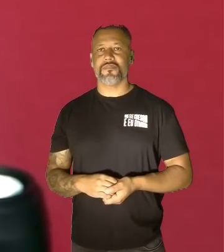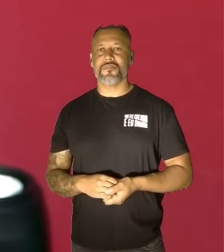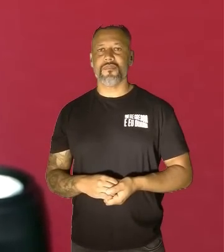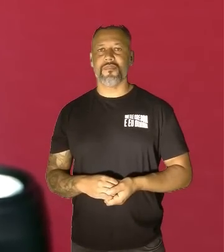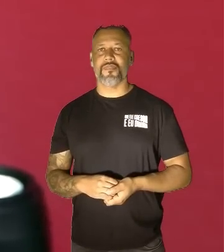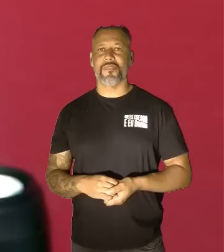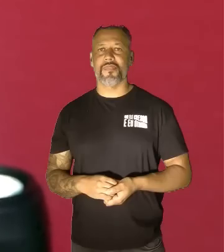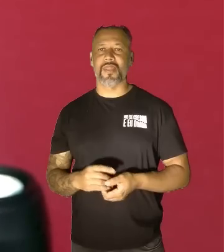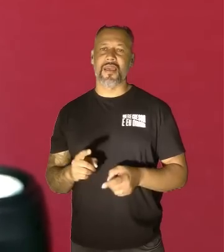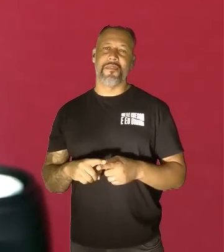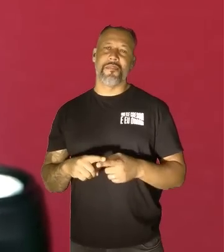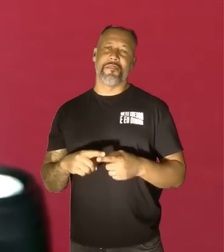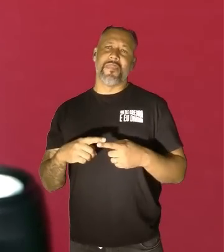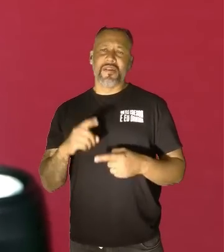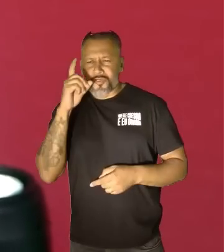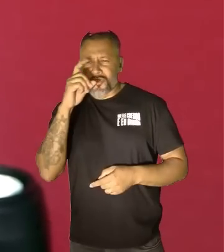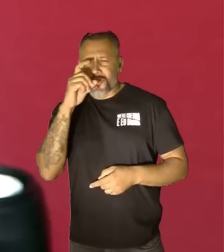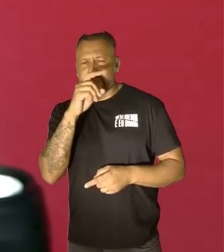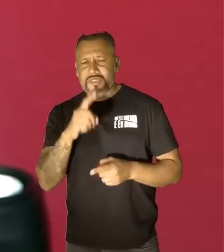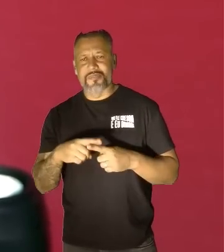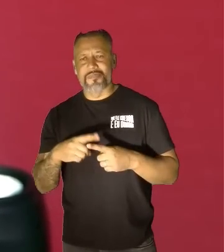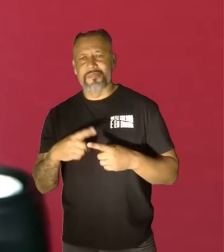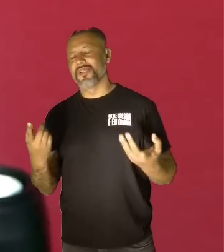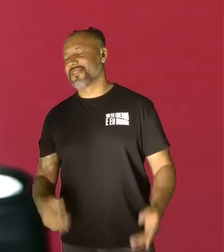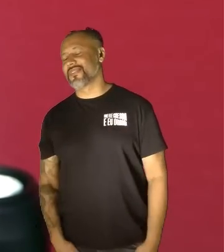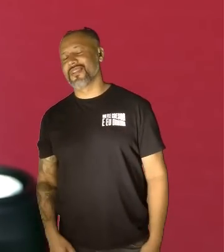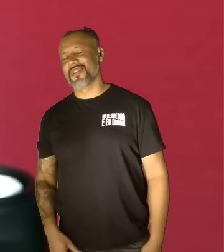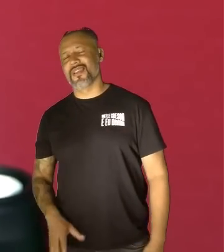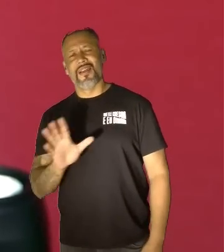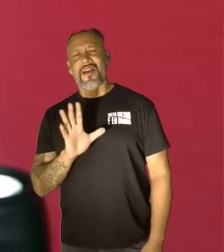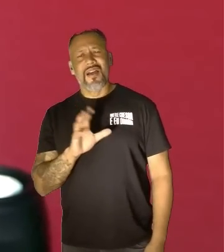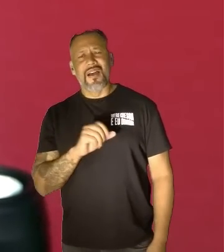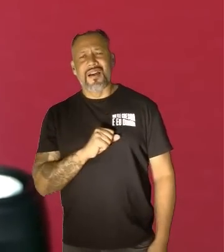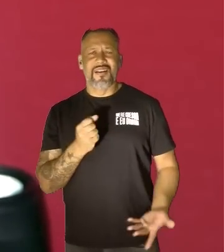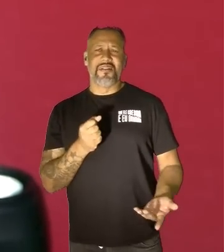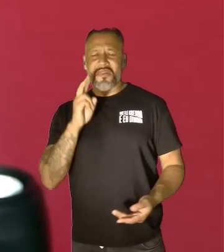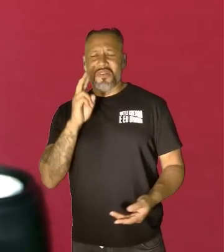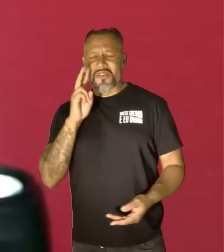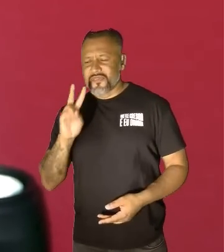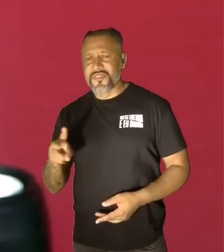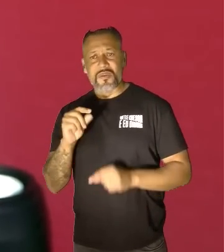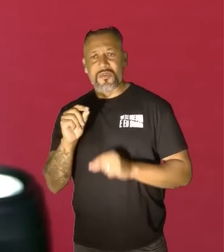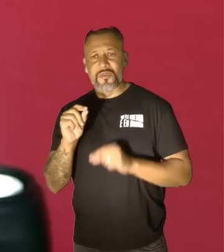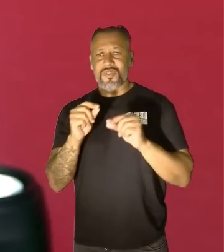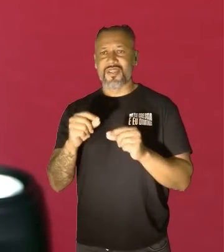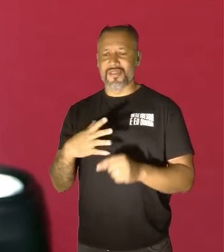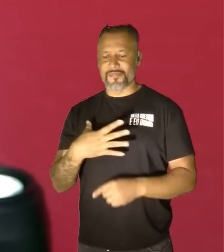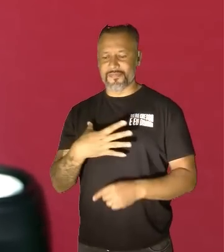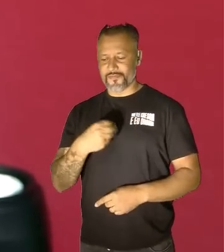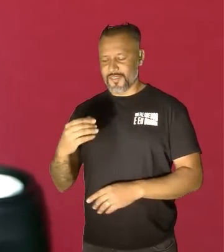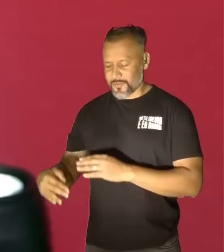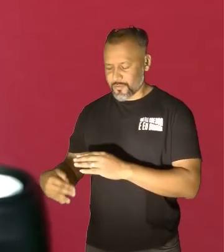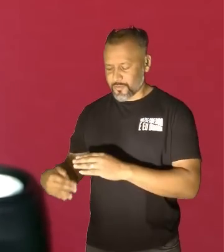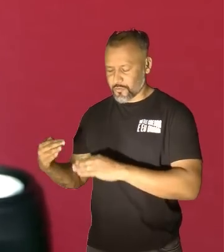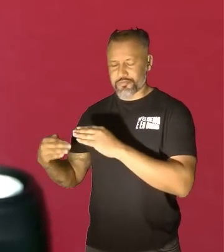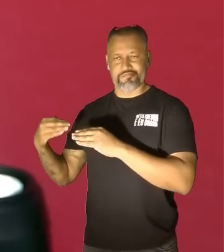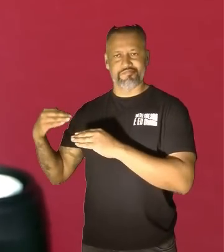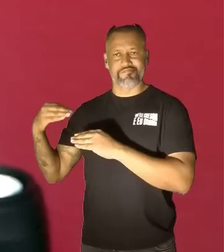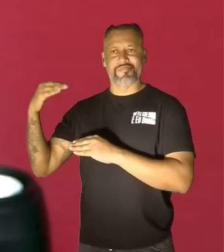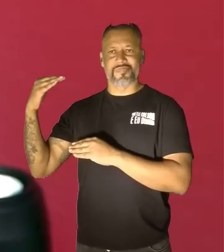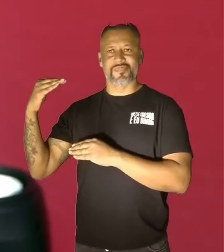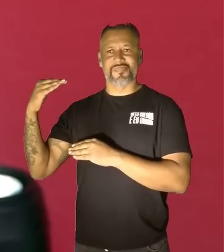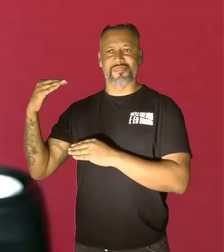o crescimento do seu filho, gasta dinheiro e Deus está disposto a investir o que for preciso para que